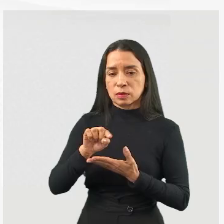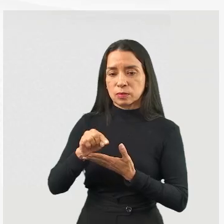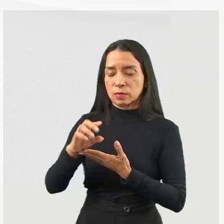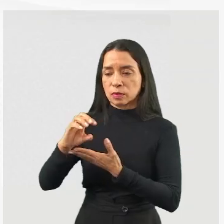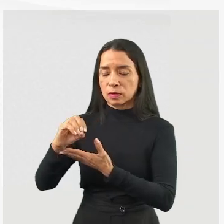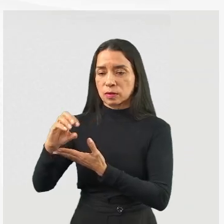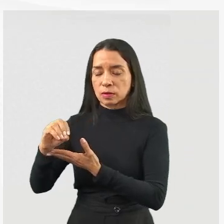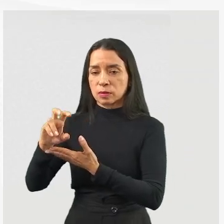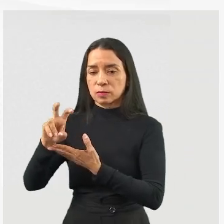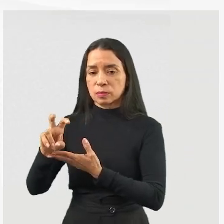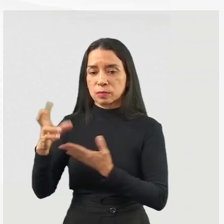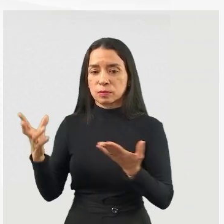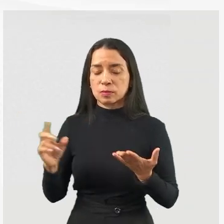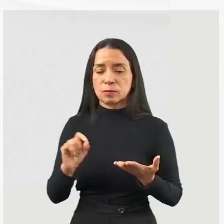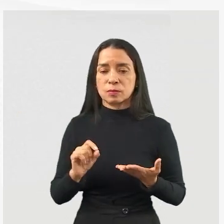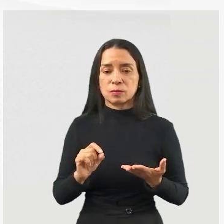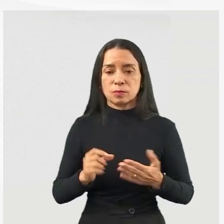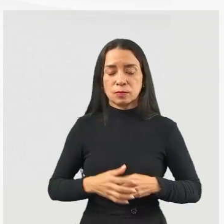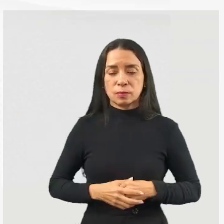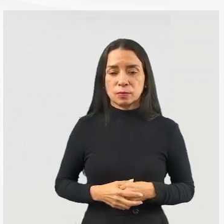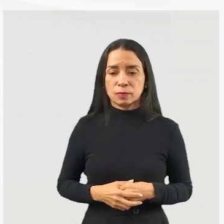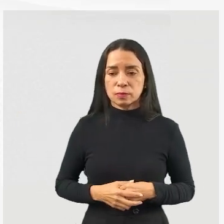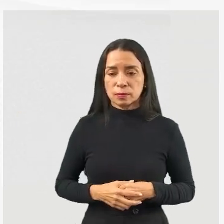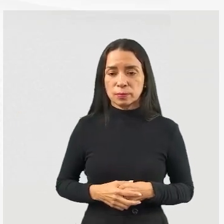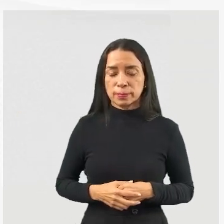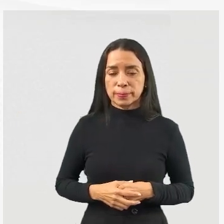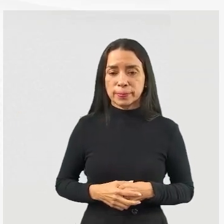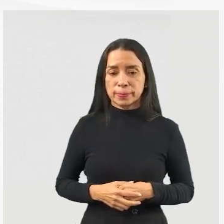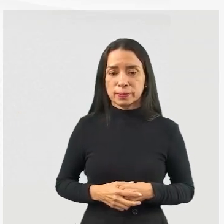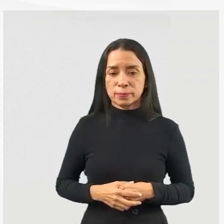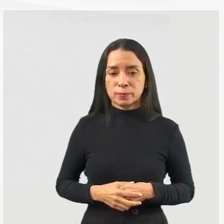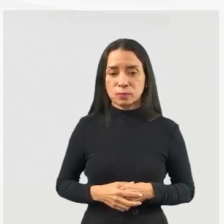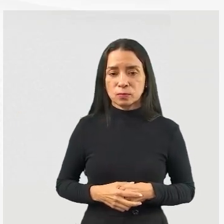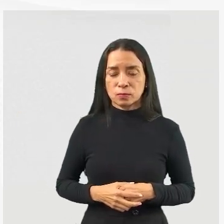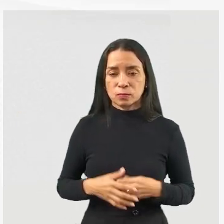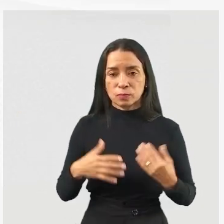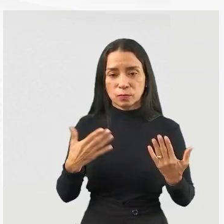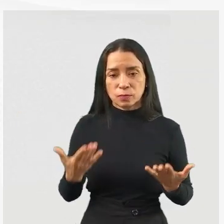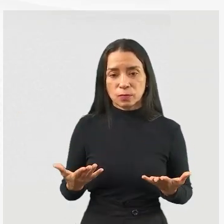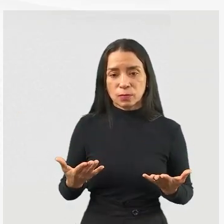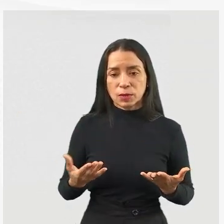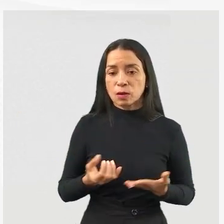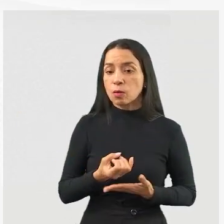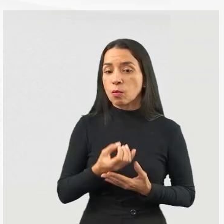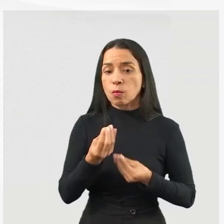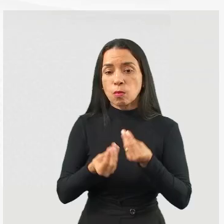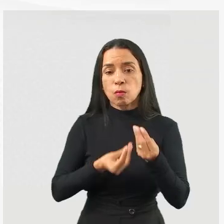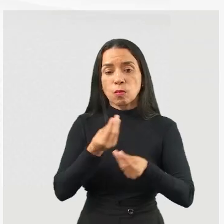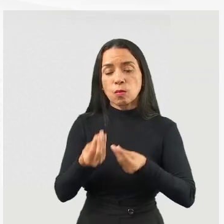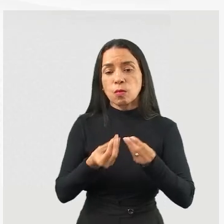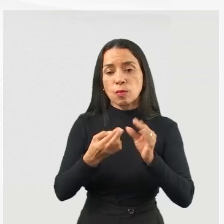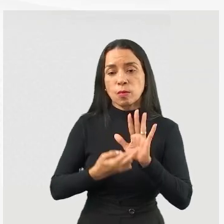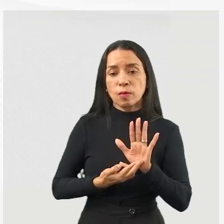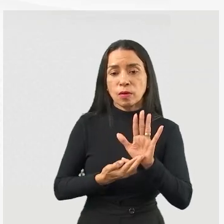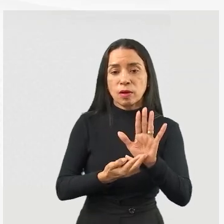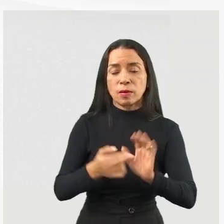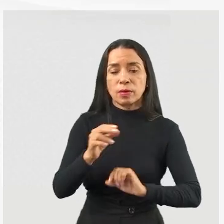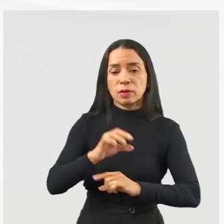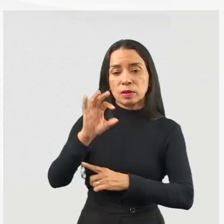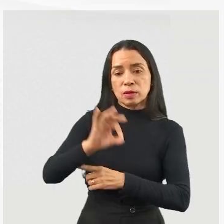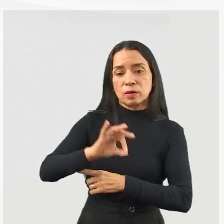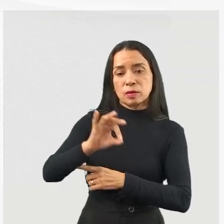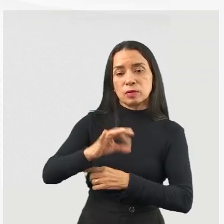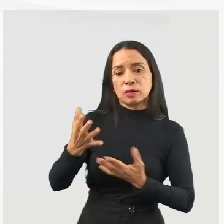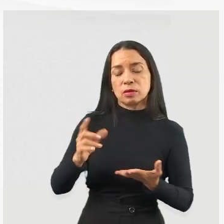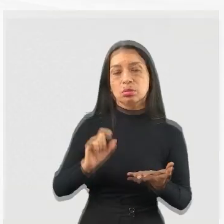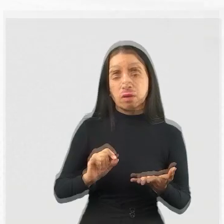zerinho. Então, meio por cento é 0,005. Tá? Então, são as formas de você representar uma